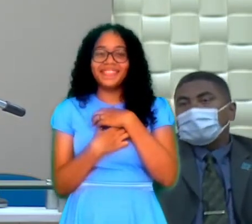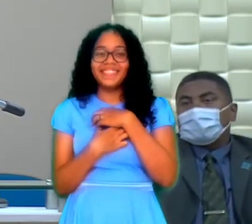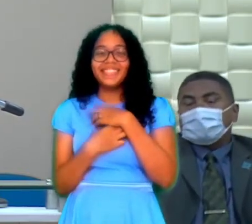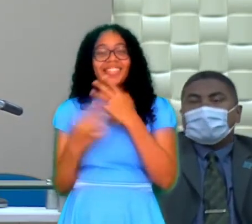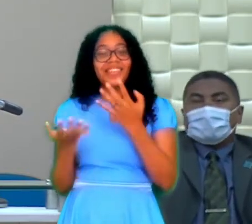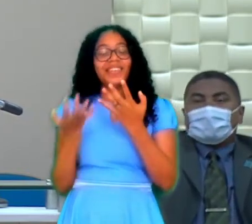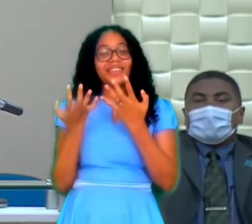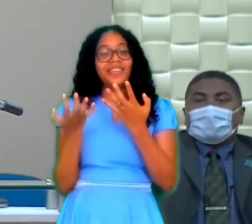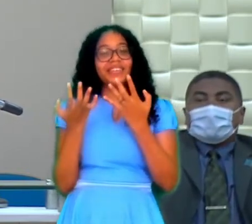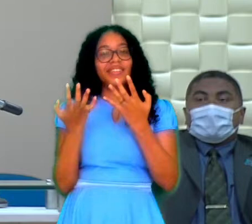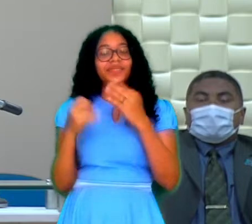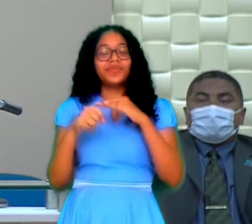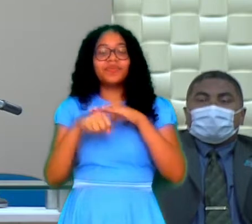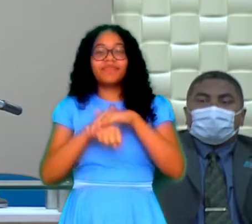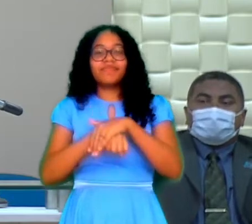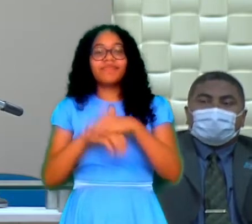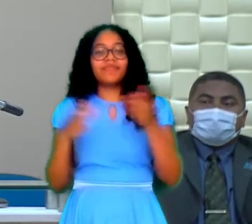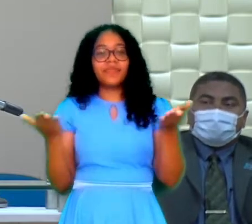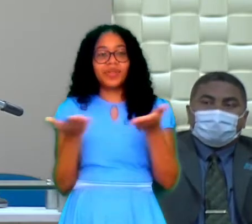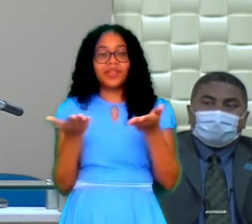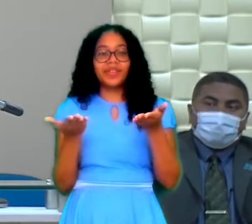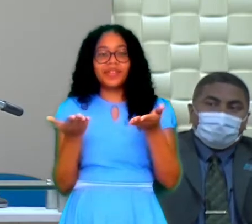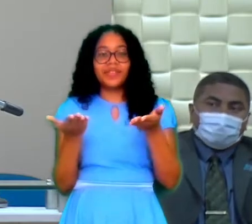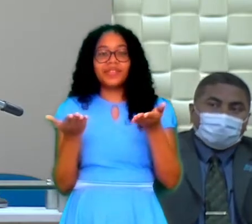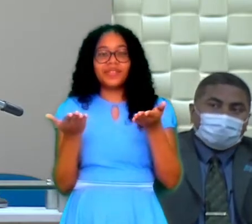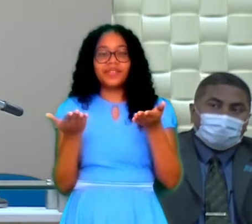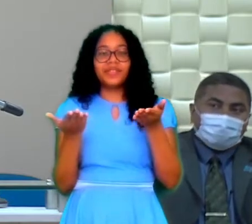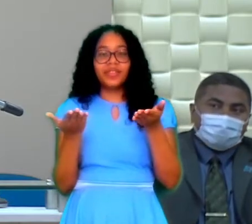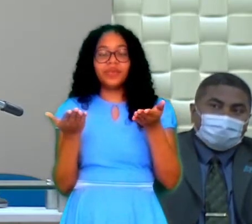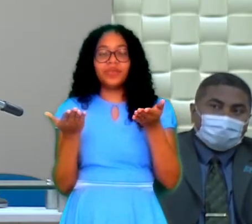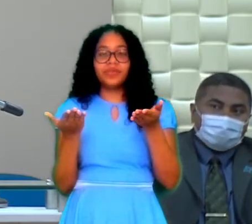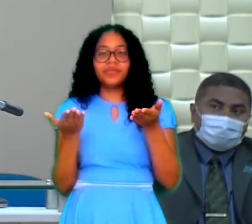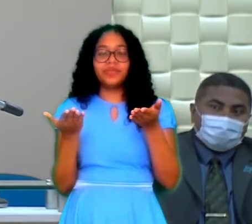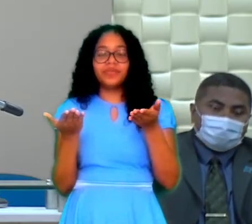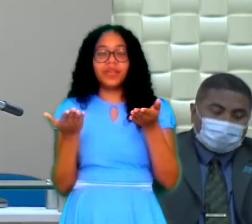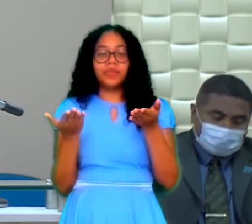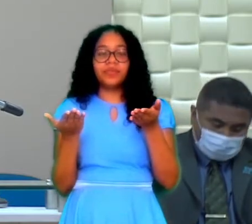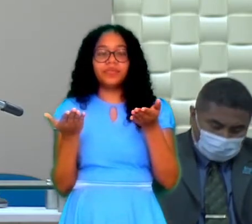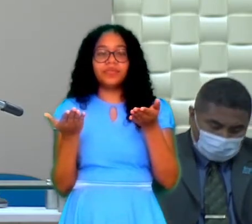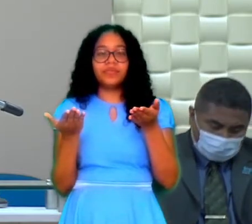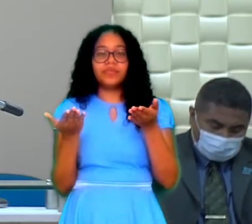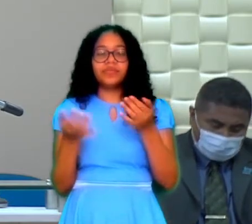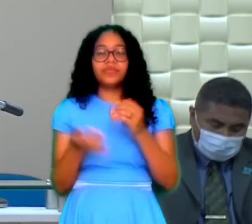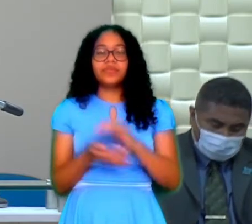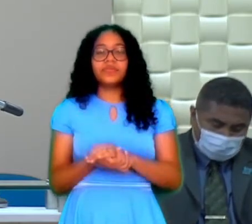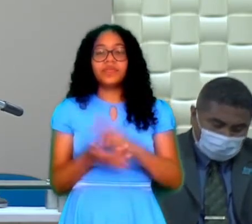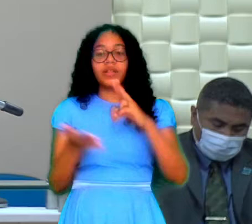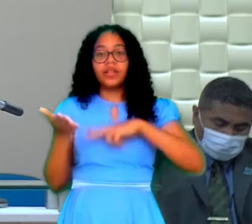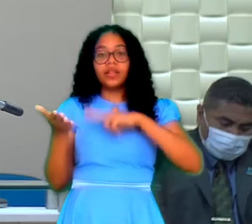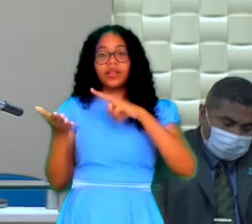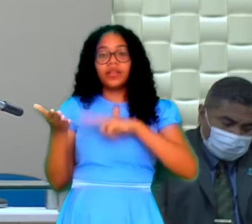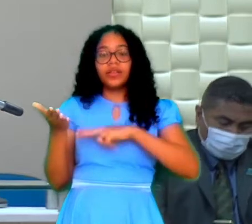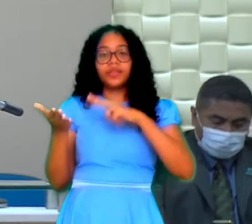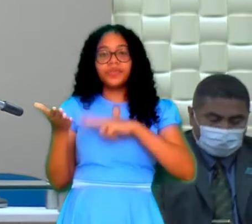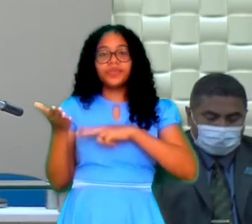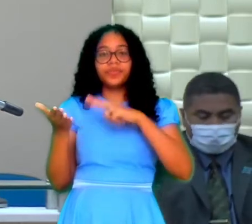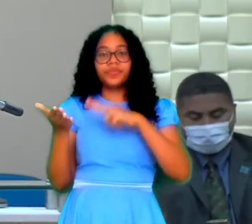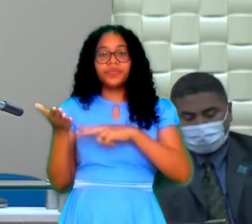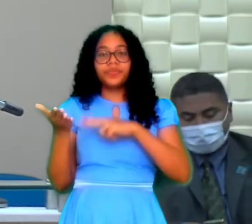Quero, nesta noite, fazer menção do livro de Jonas,